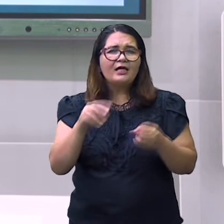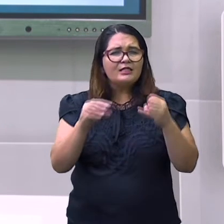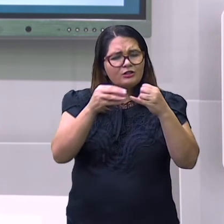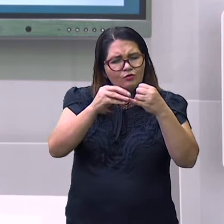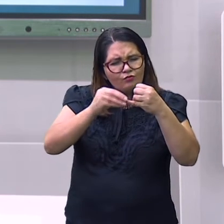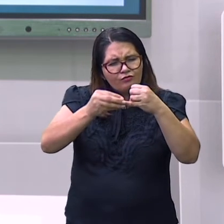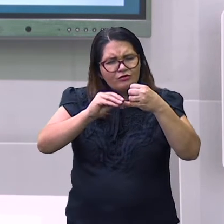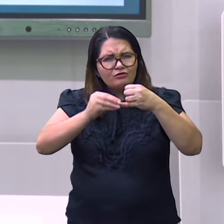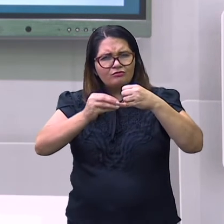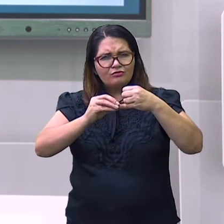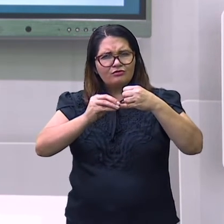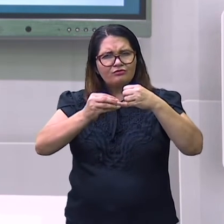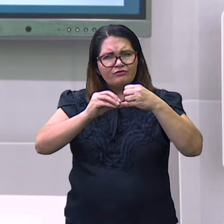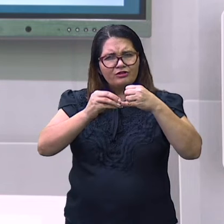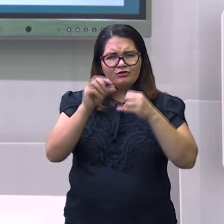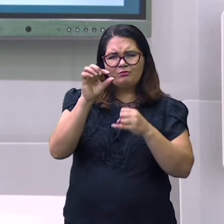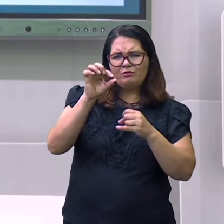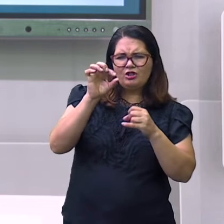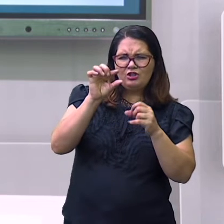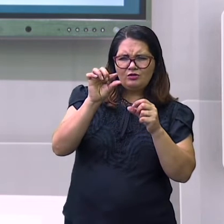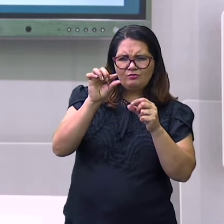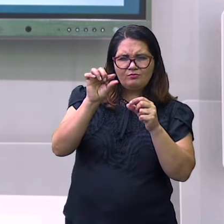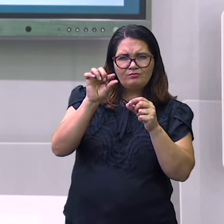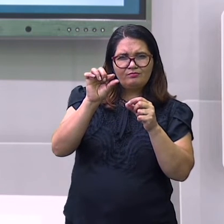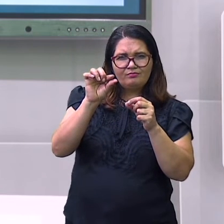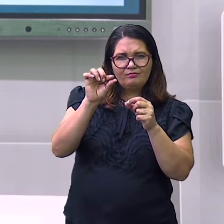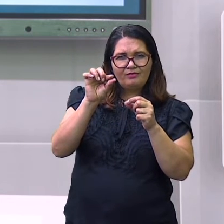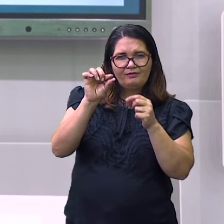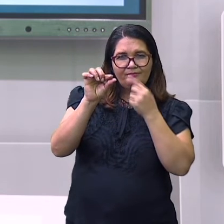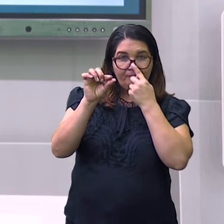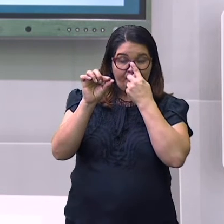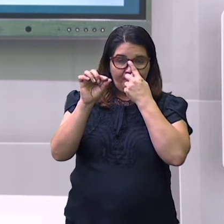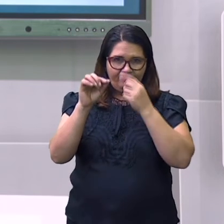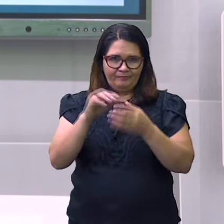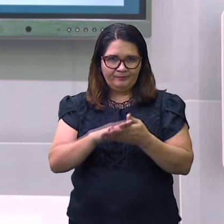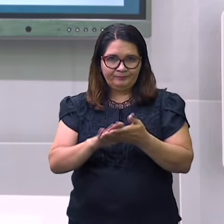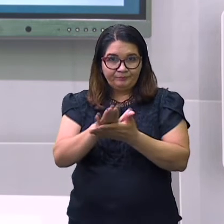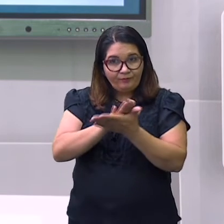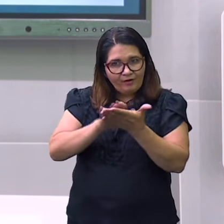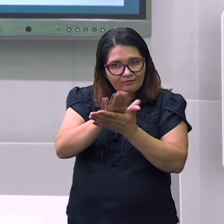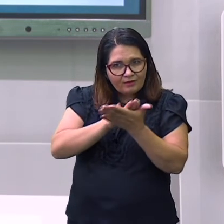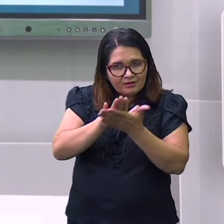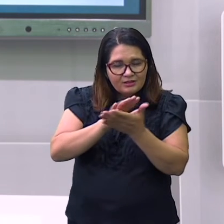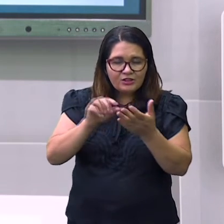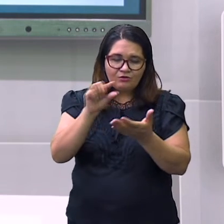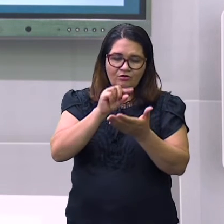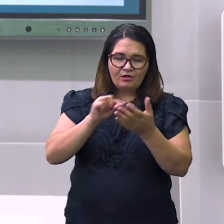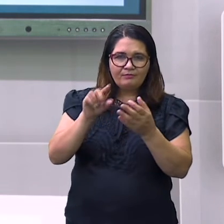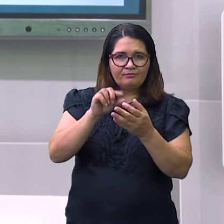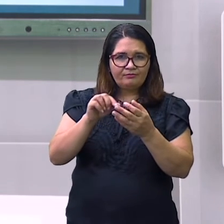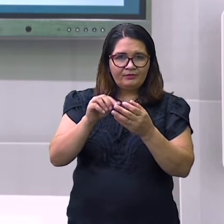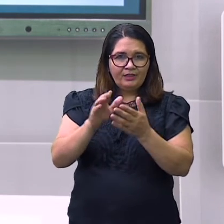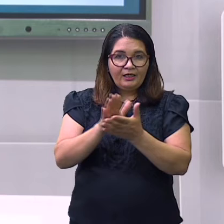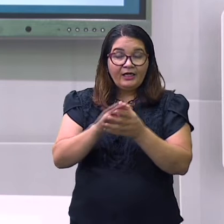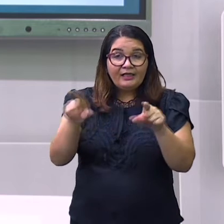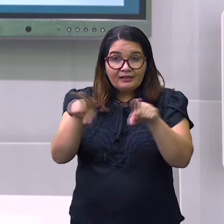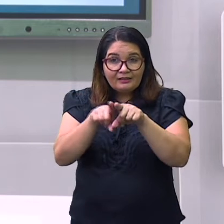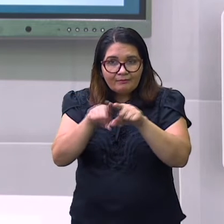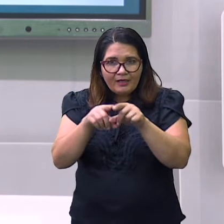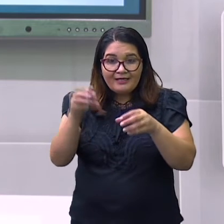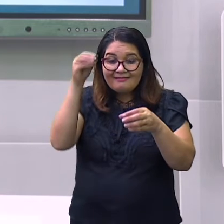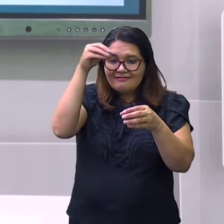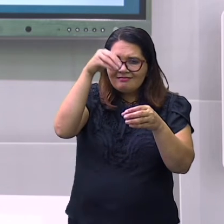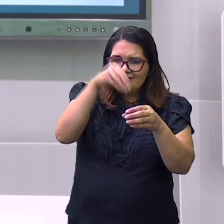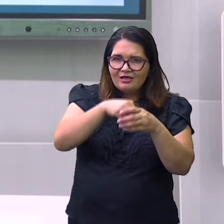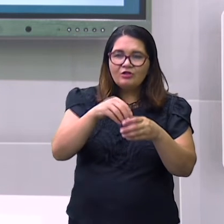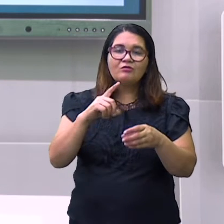feijãozinho, mesmo assim, ó. Né? E ele é aberto também. Dentro dele, a gente